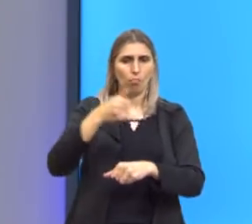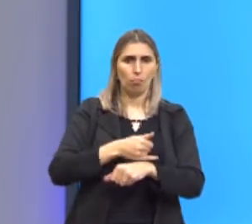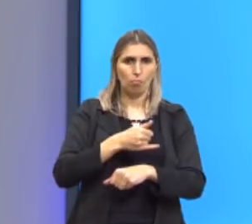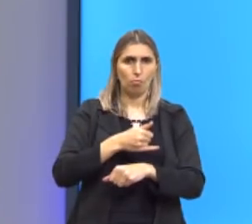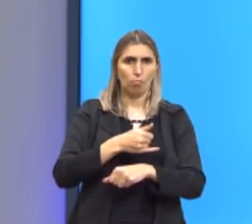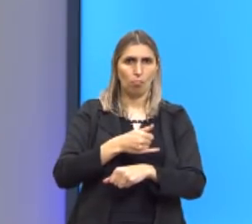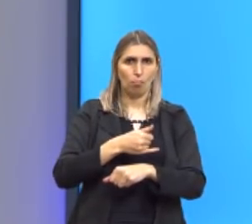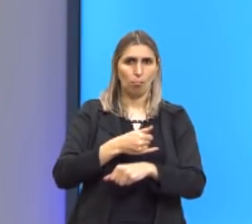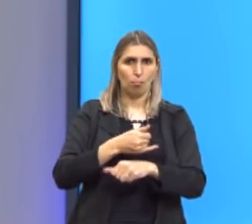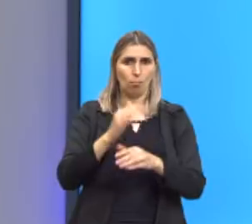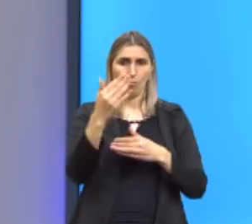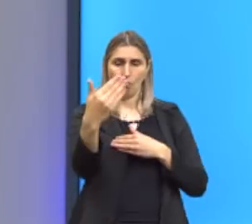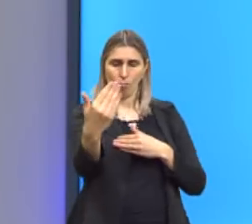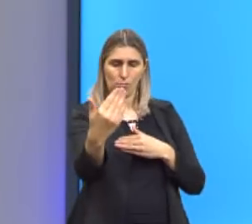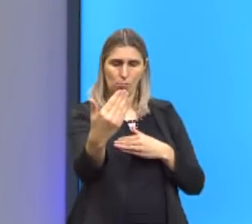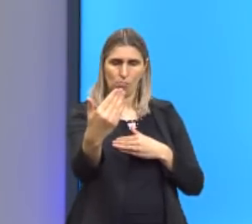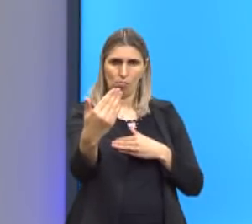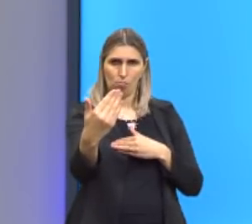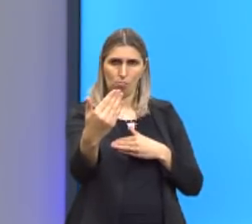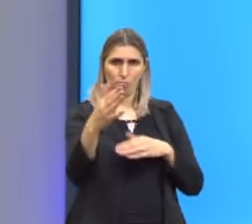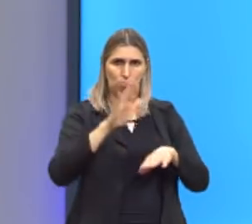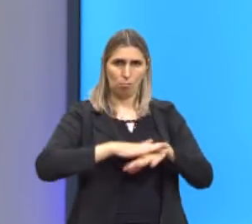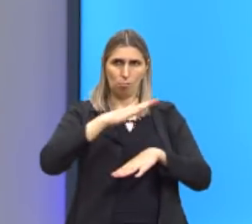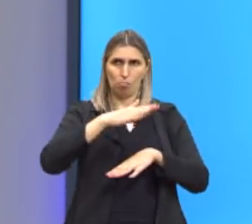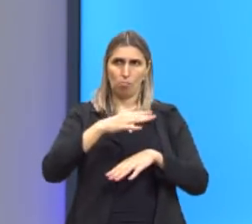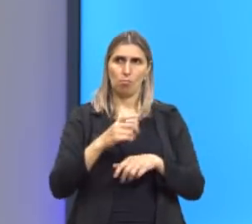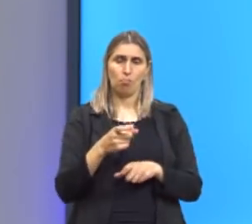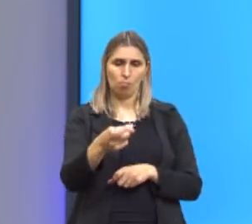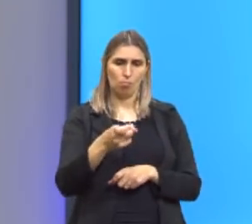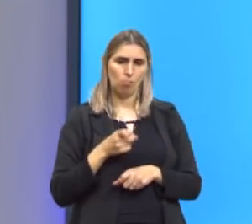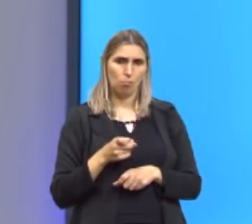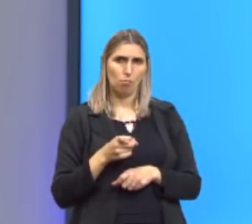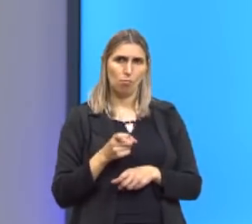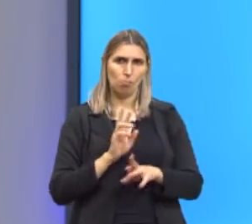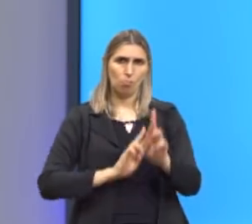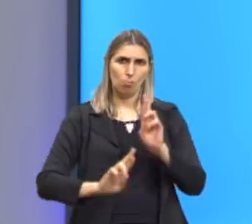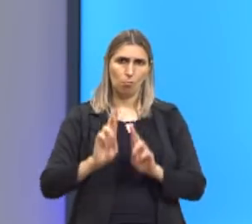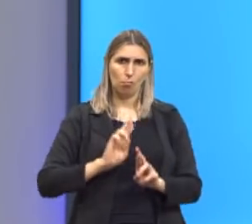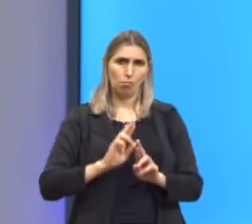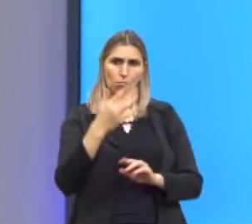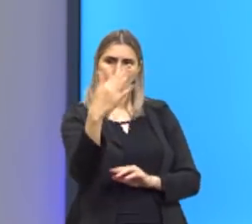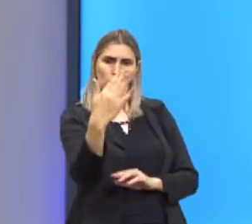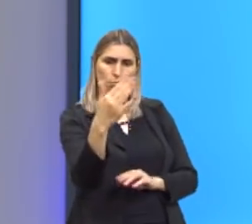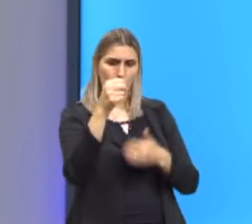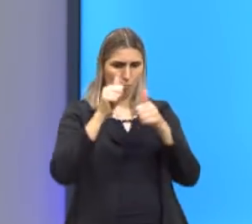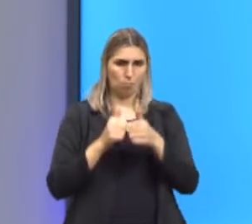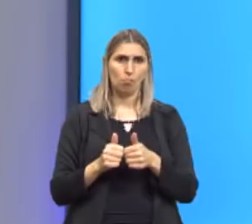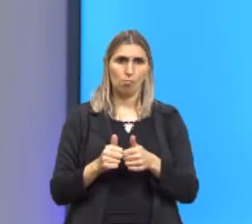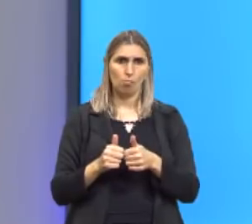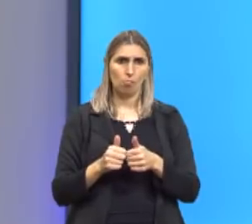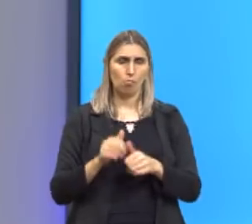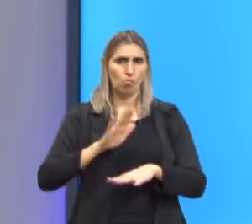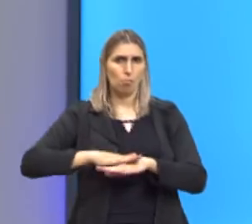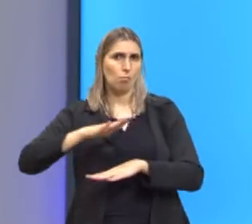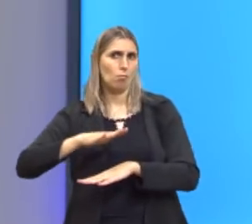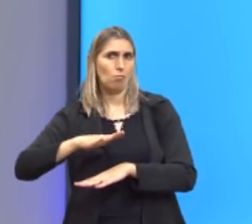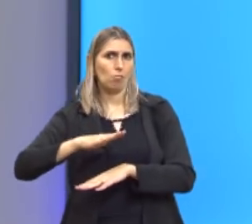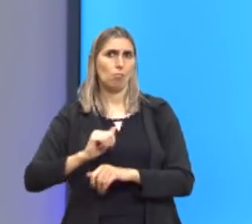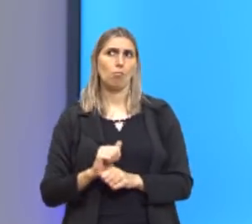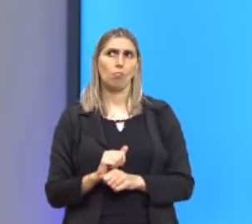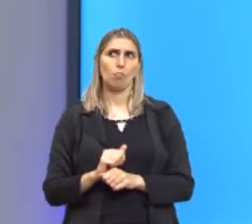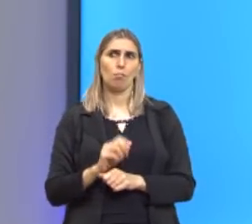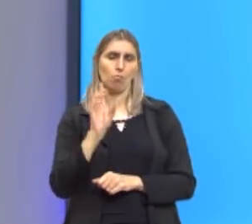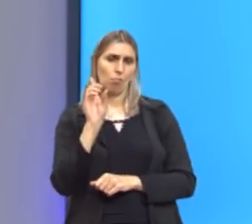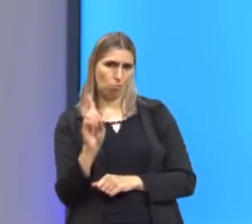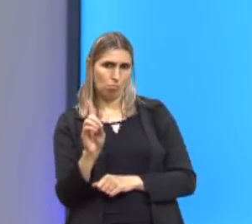espelho mais o x entre o espelho e a imagem mais o